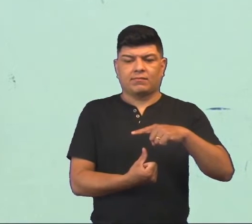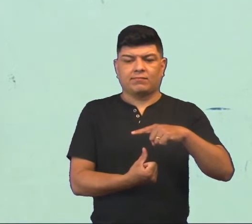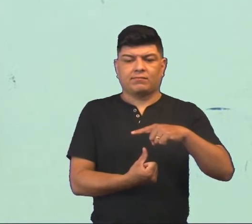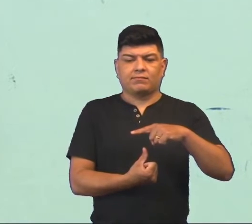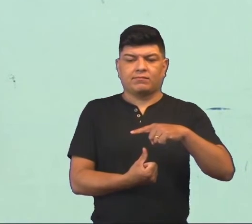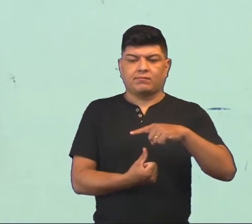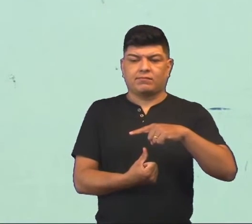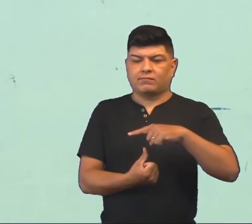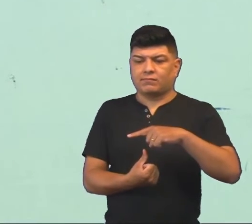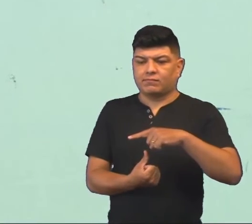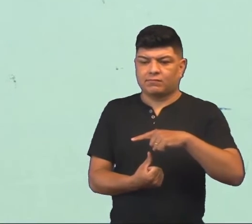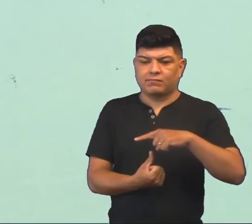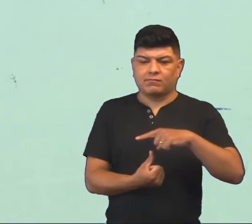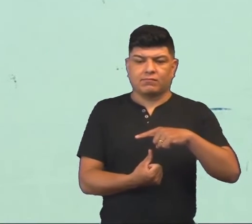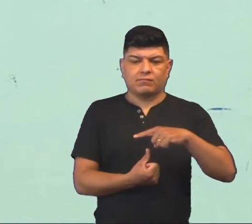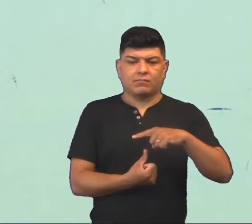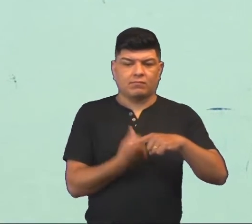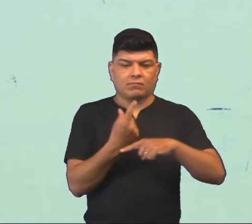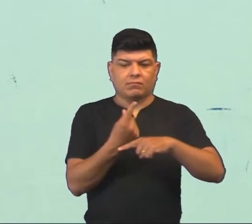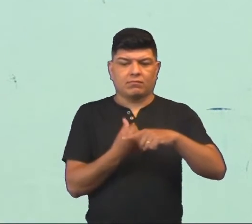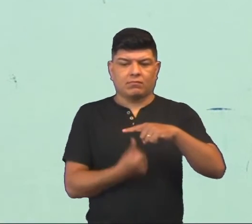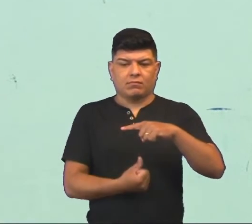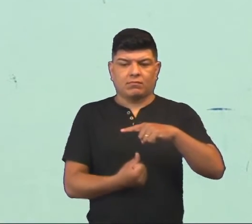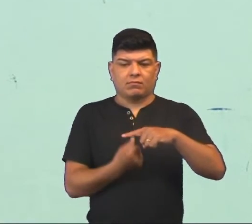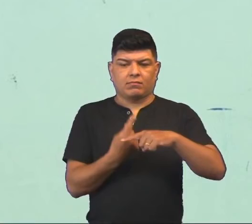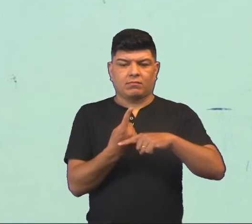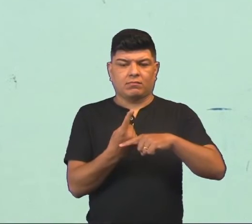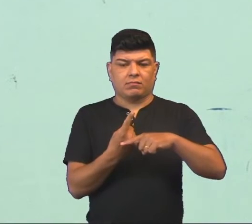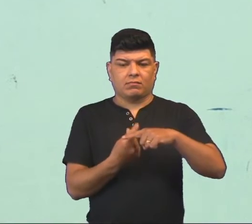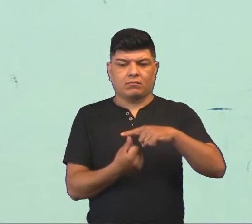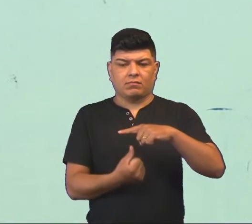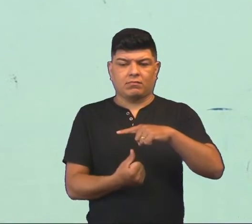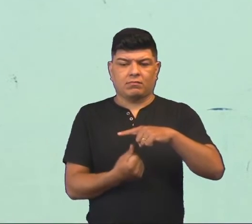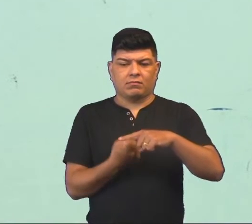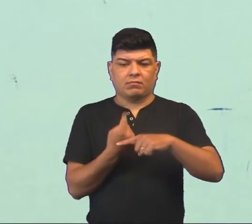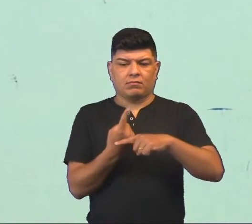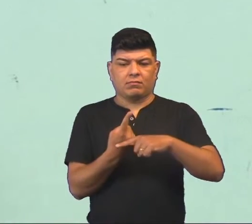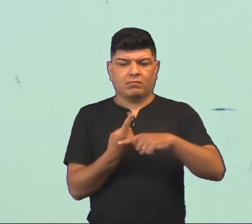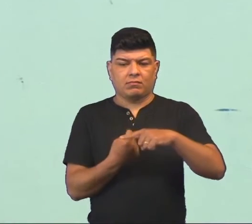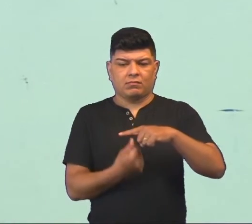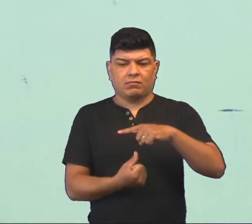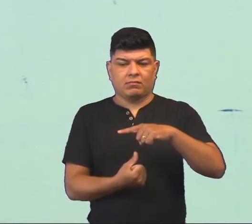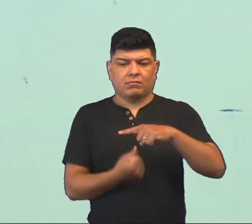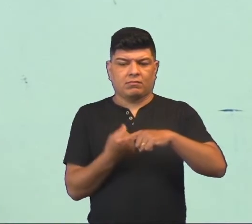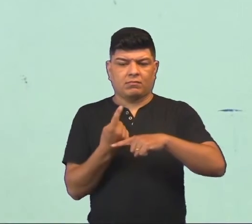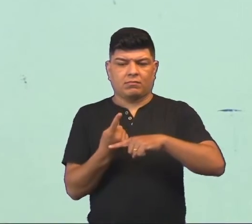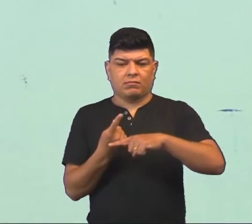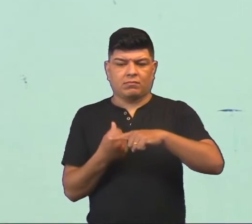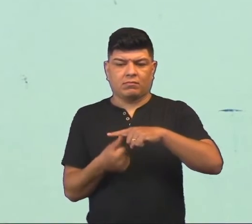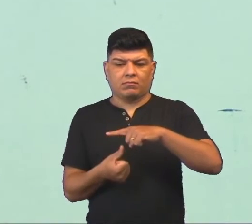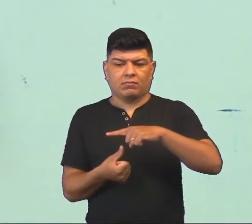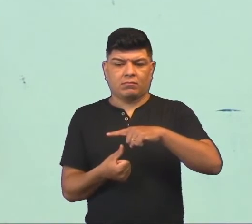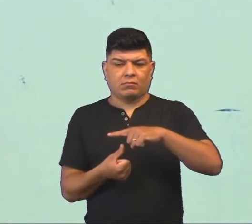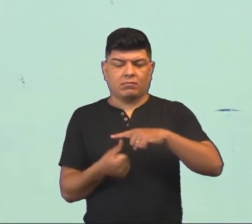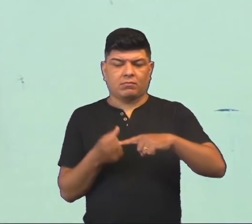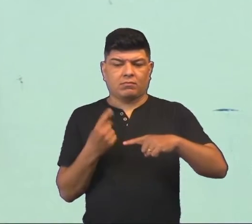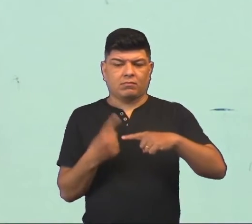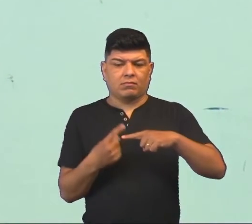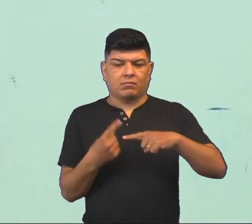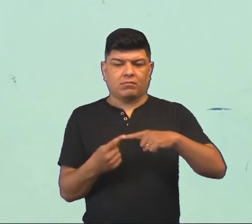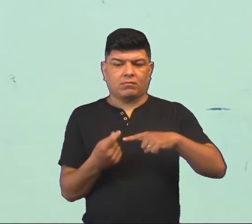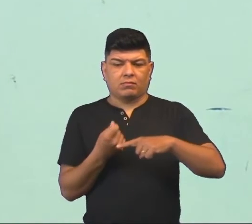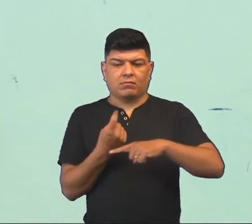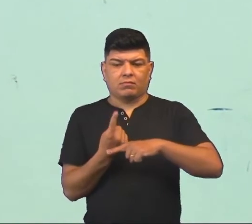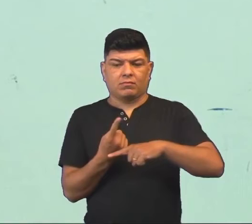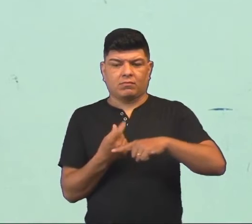1/6, 1/6, 1/6, 1/6, 1/6 e 1/6. Porque cada